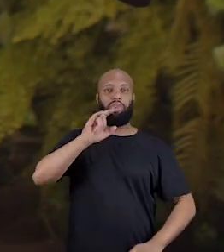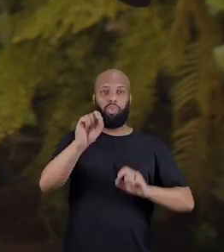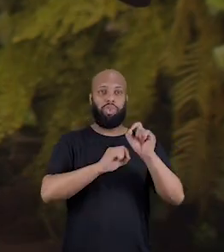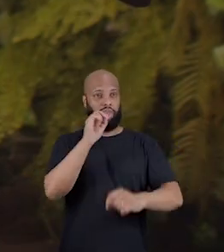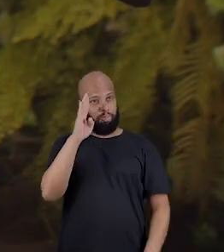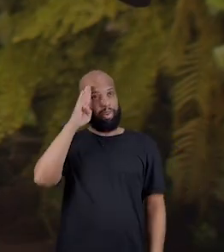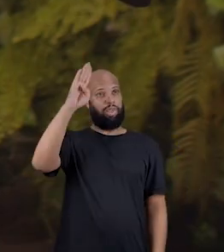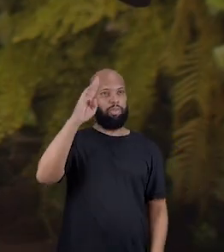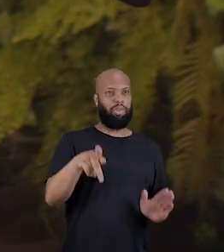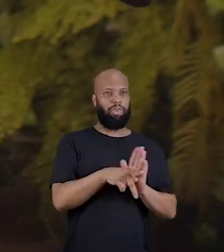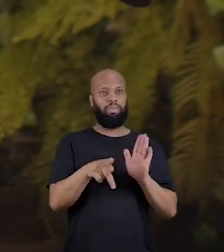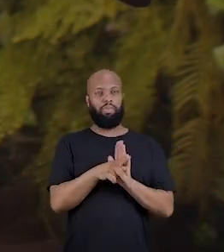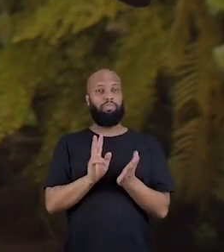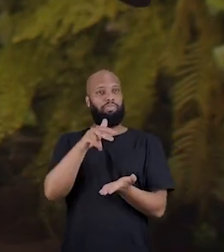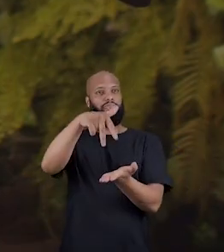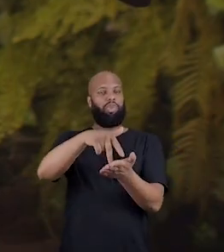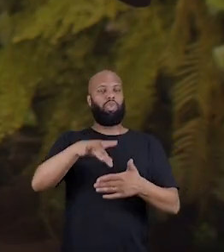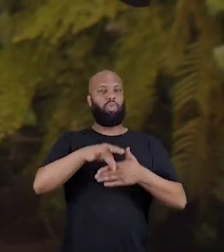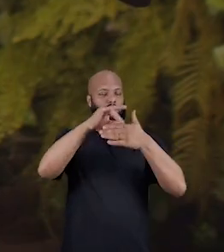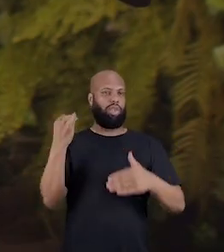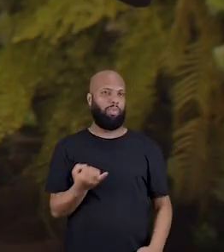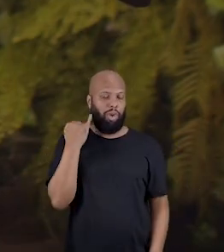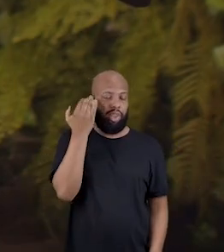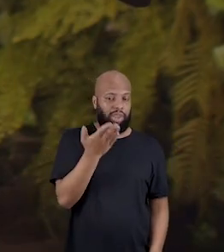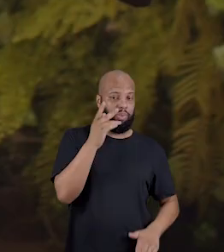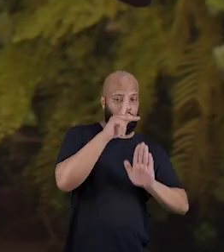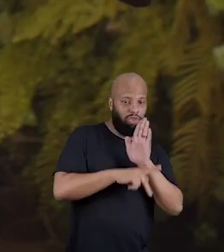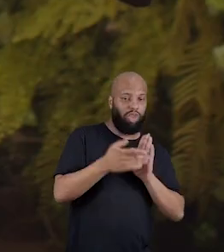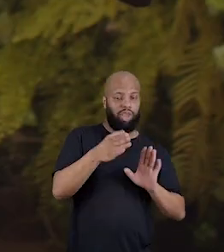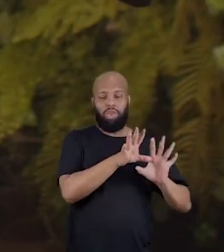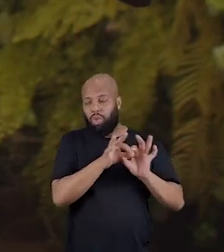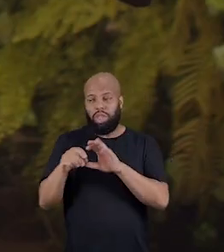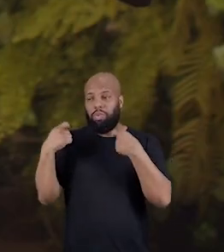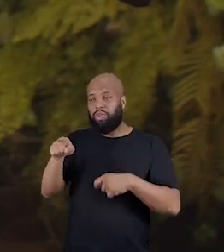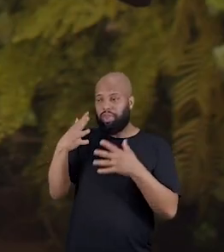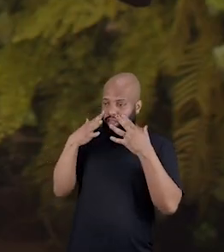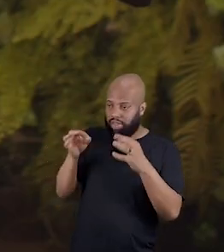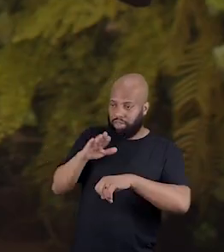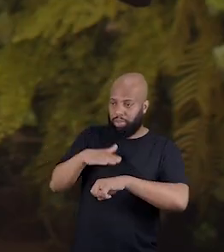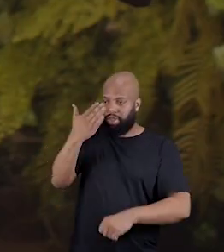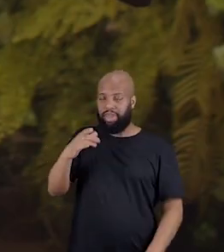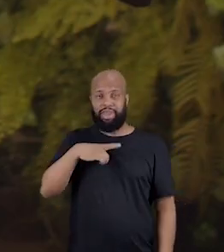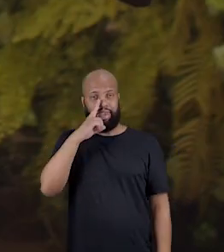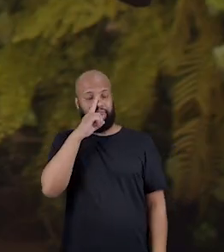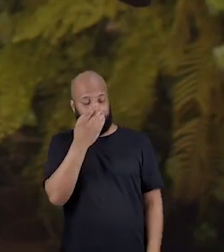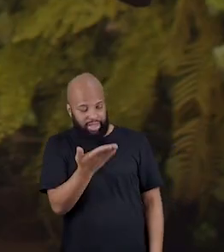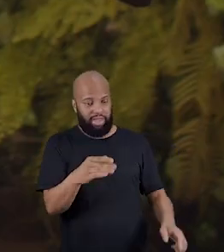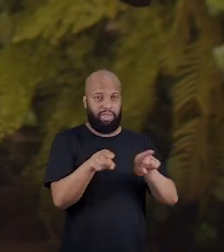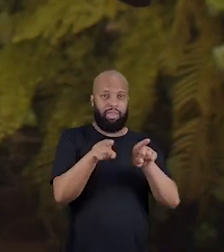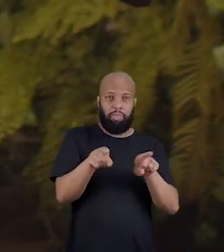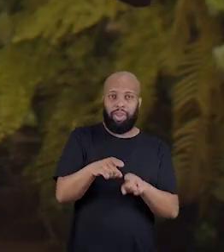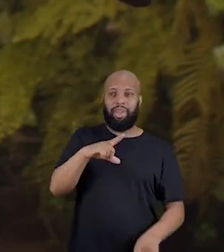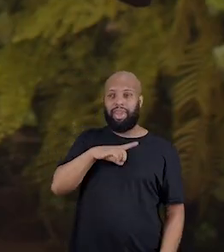o protagonismo do líder é ainda mais importante, que é, olha, nesse projeto, nesse contexto, eu preciso que você preste mais atenção aqui, tem esse